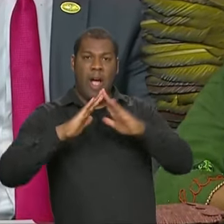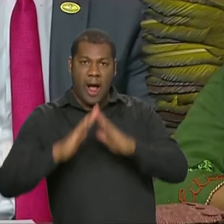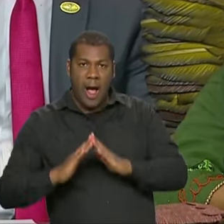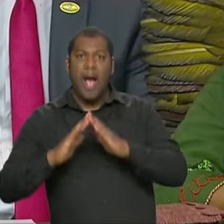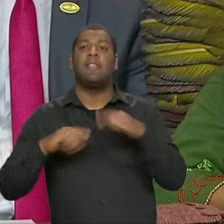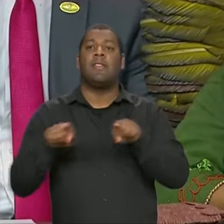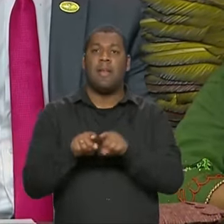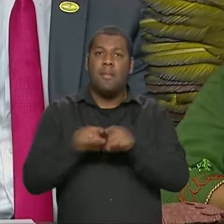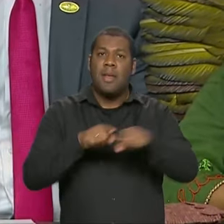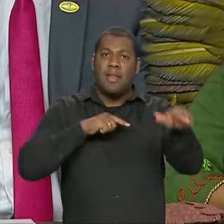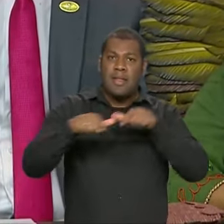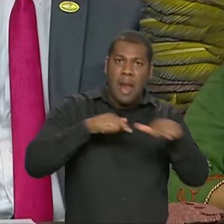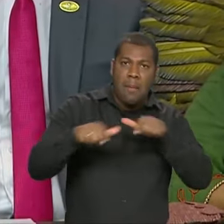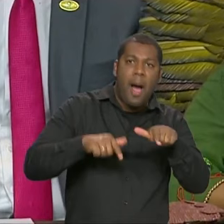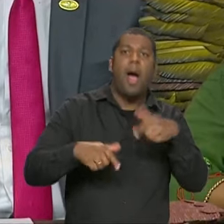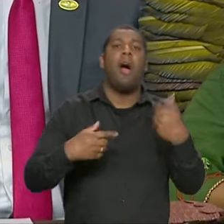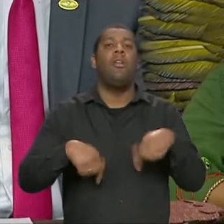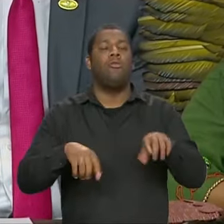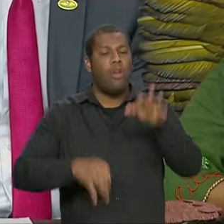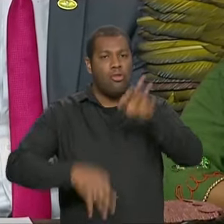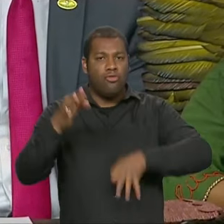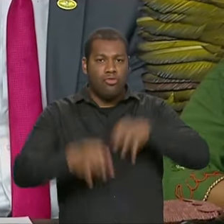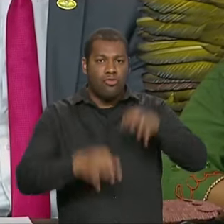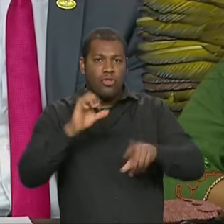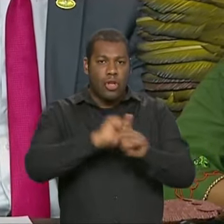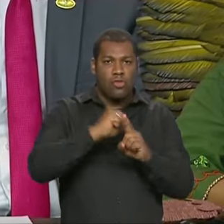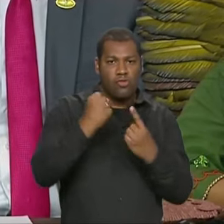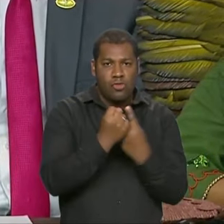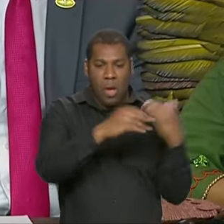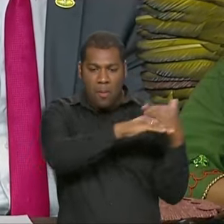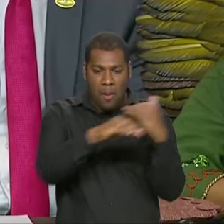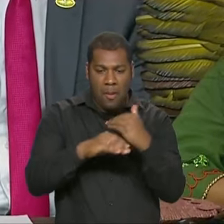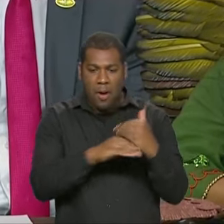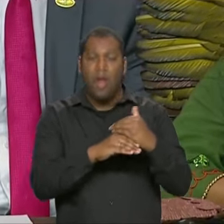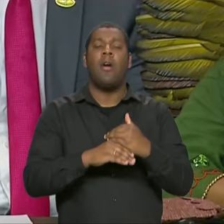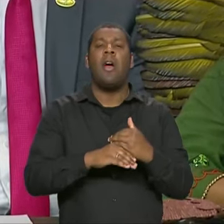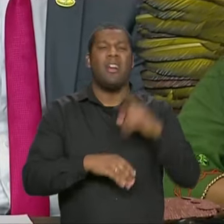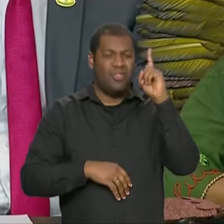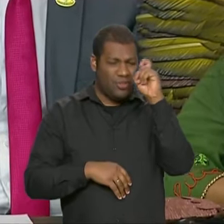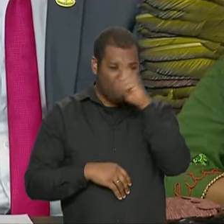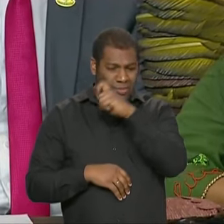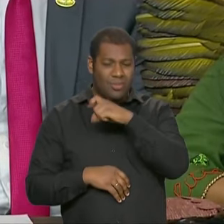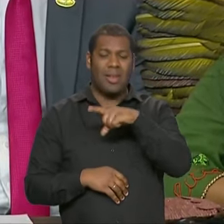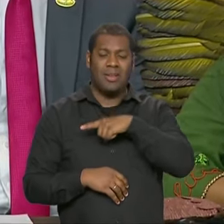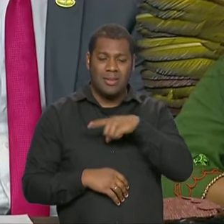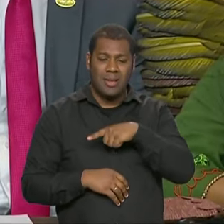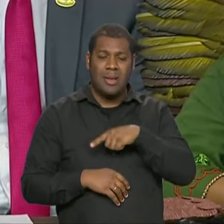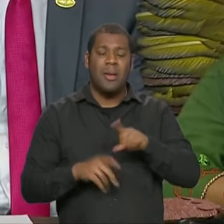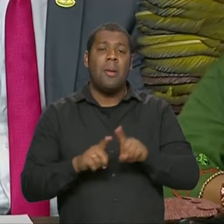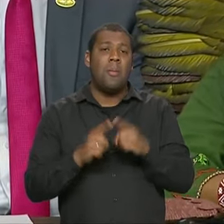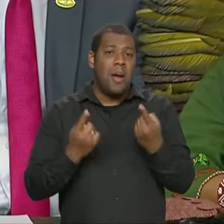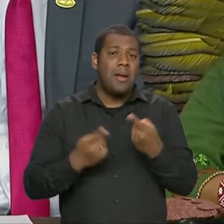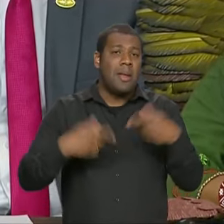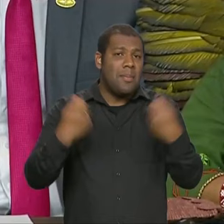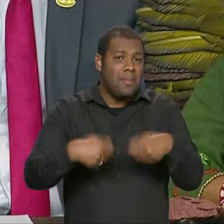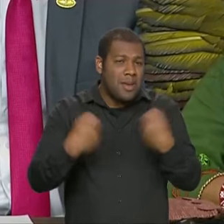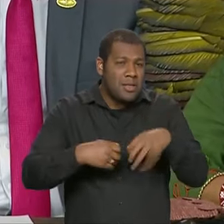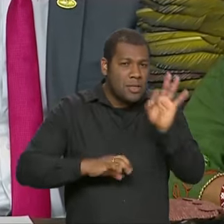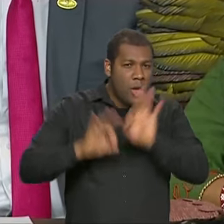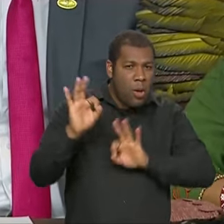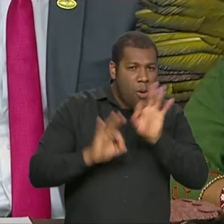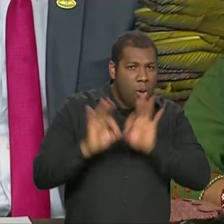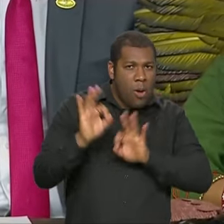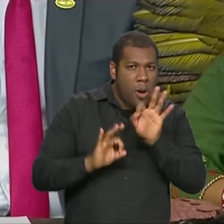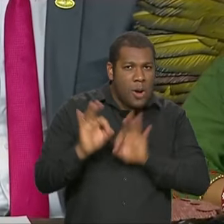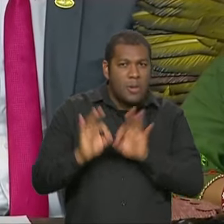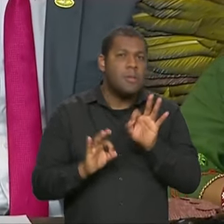e justiça social. Responder a esses desafios demanda modernizar mapas mentais e